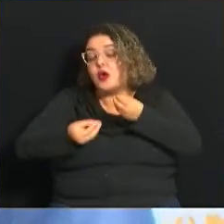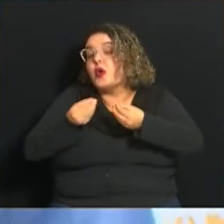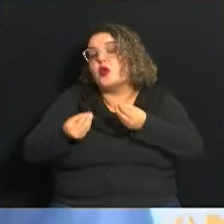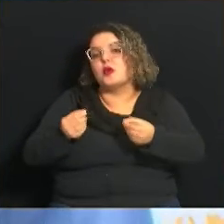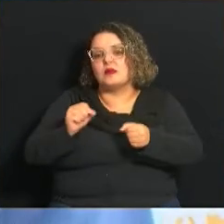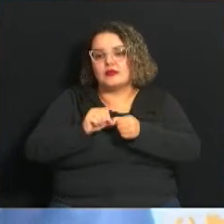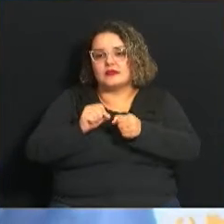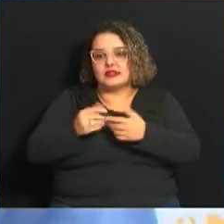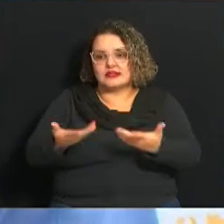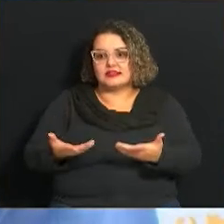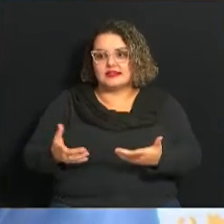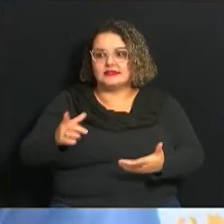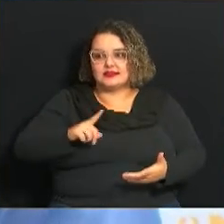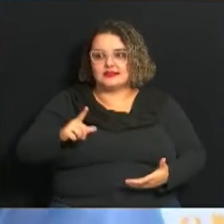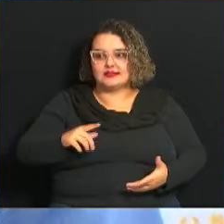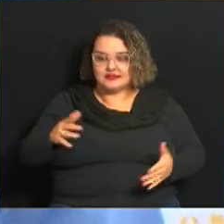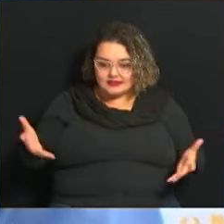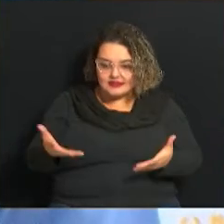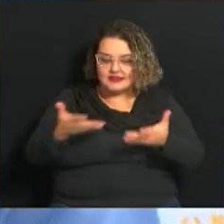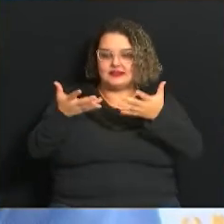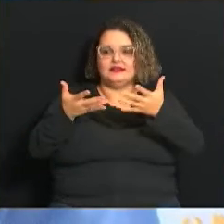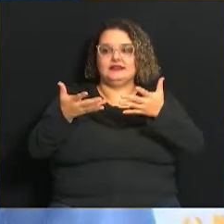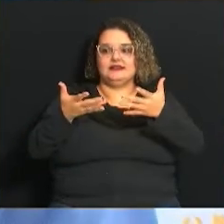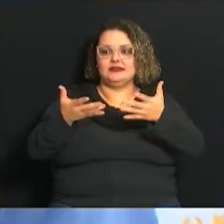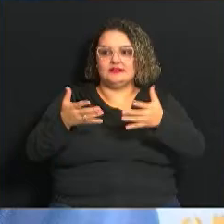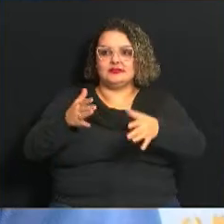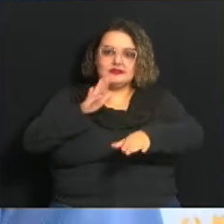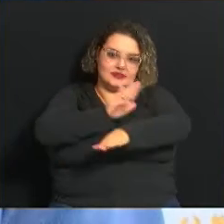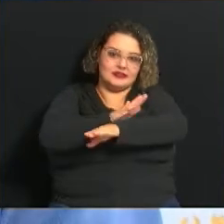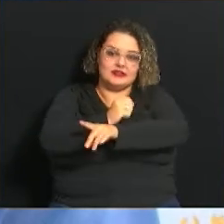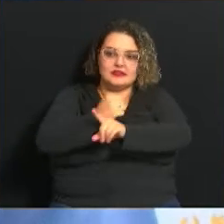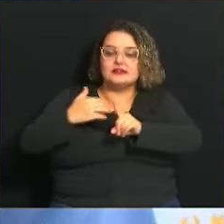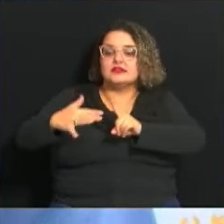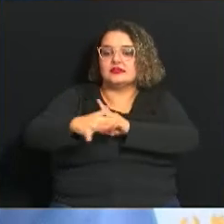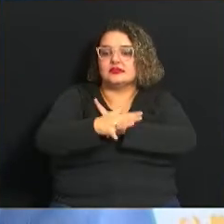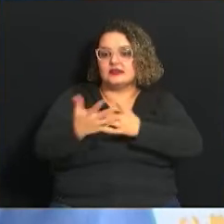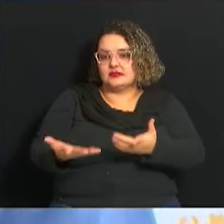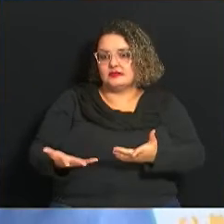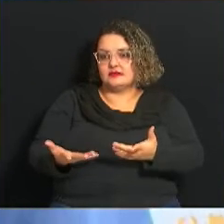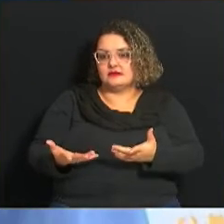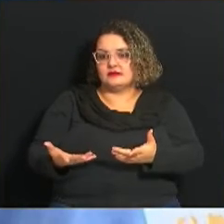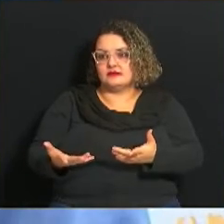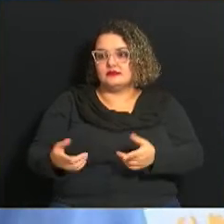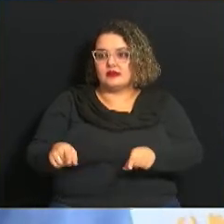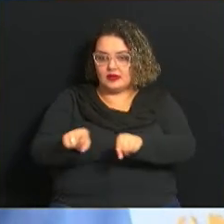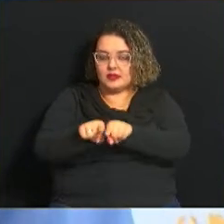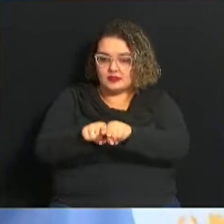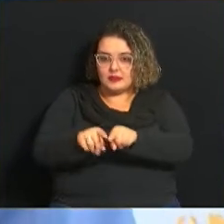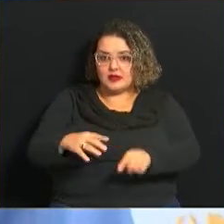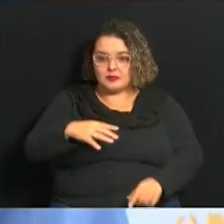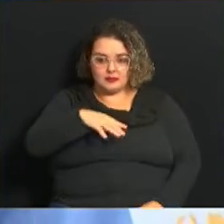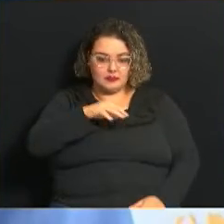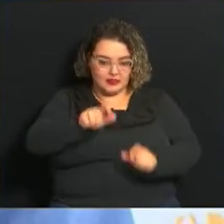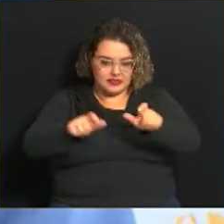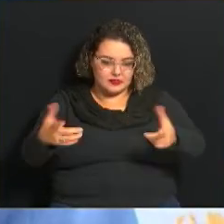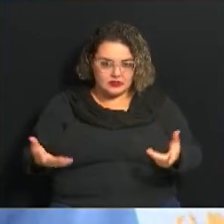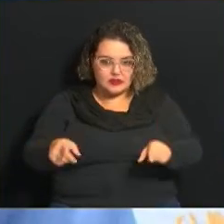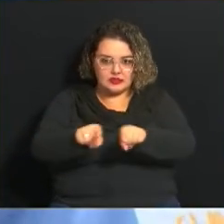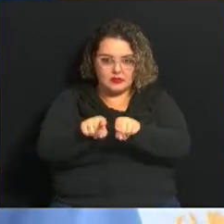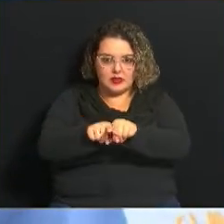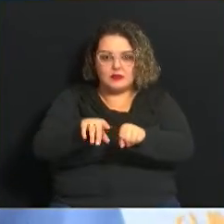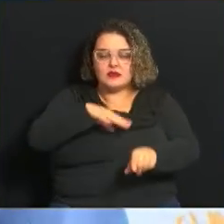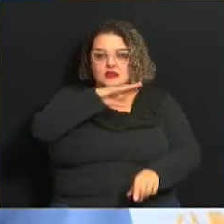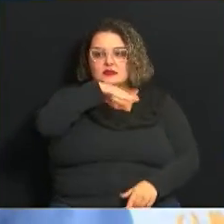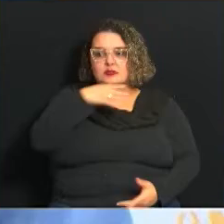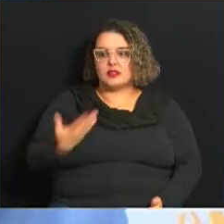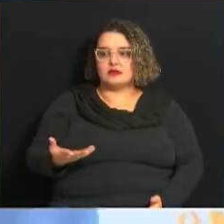Já que vocês têm bastante esse engajamento, né, de assistência social, não só para a pessoa, mas agora também para animal? Exato, né? É o que eu tenho falado, né? Acho que